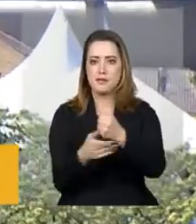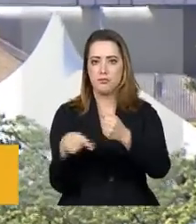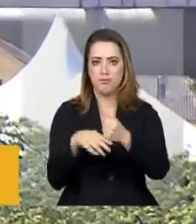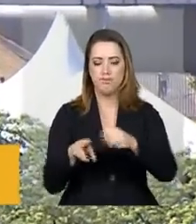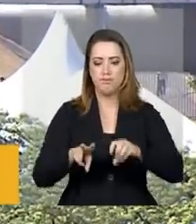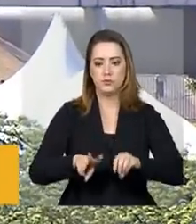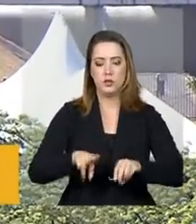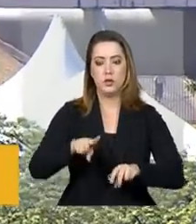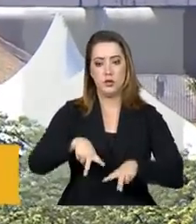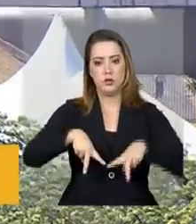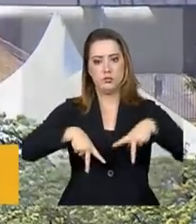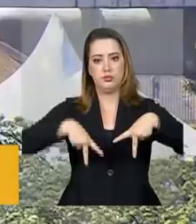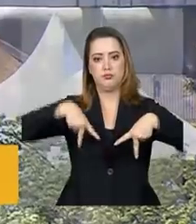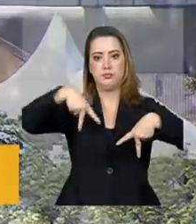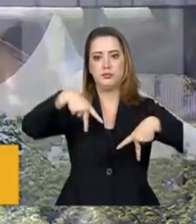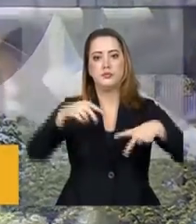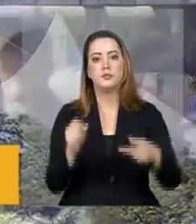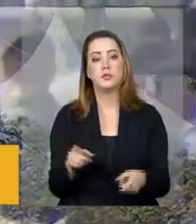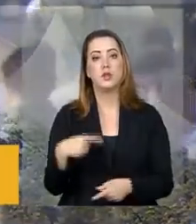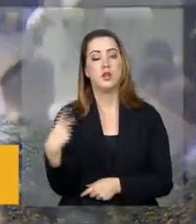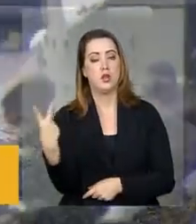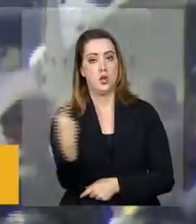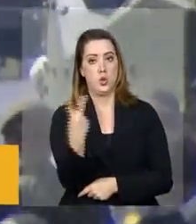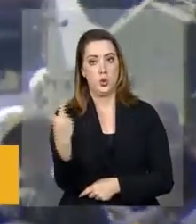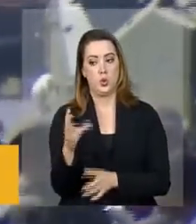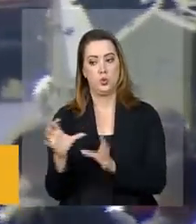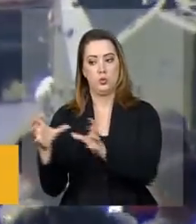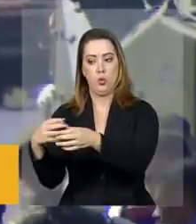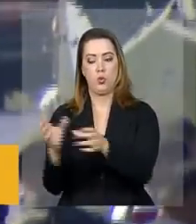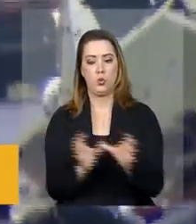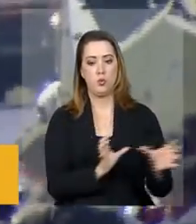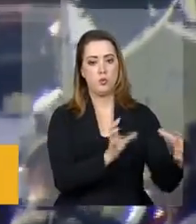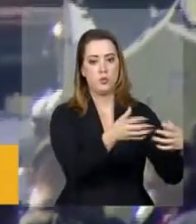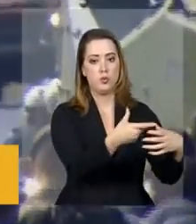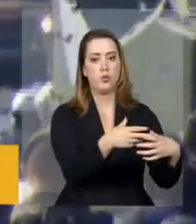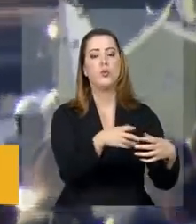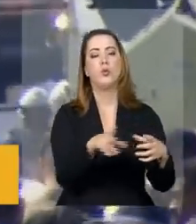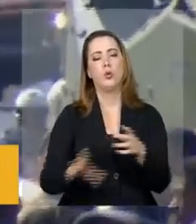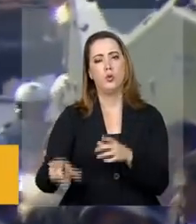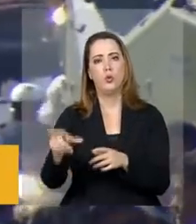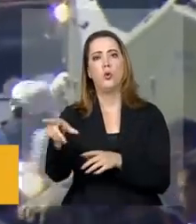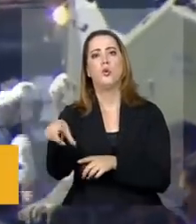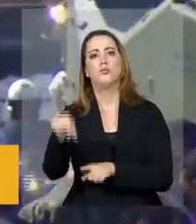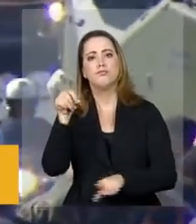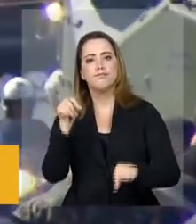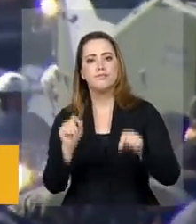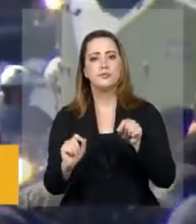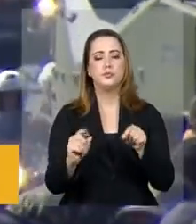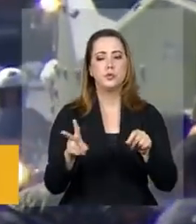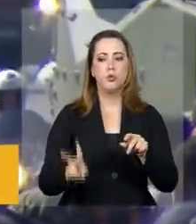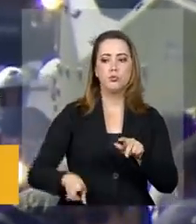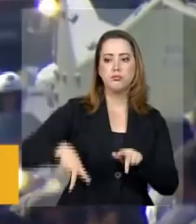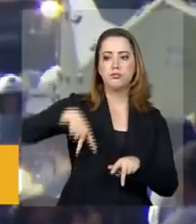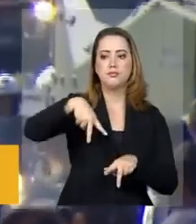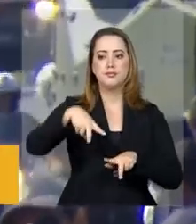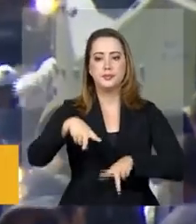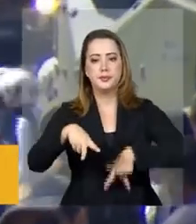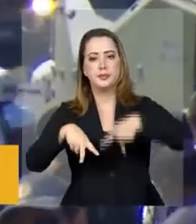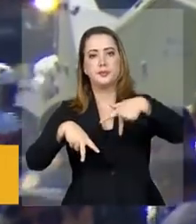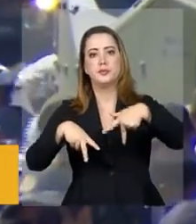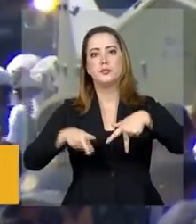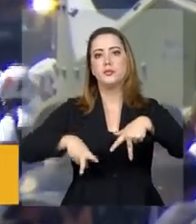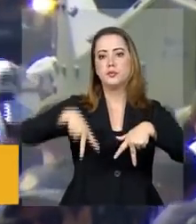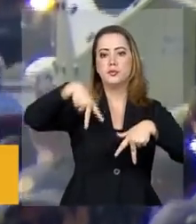no suporte dos outros. E duas alas, coordenadamente, vão subindo e ocupando suas